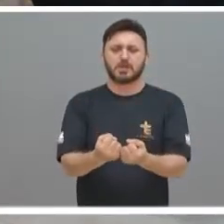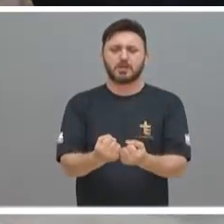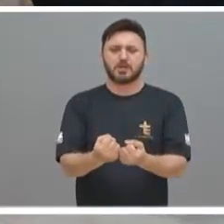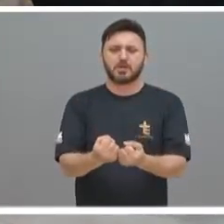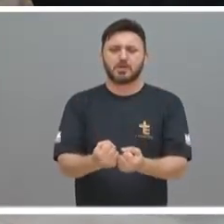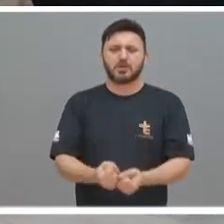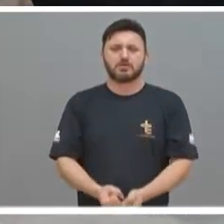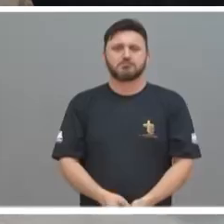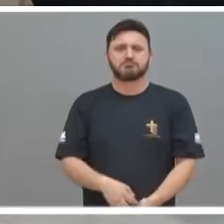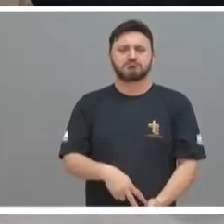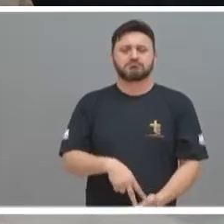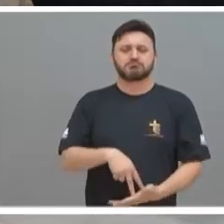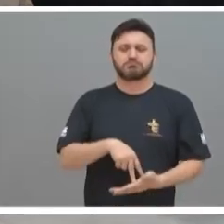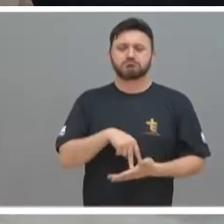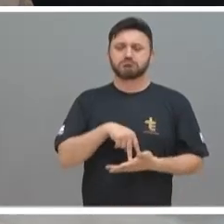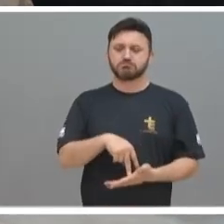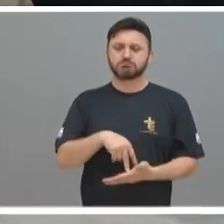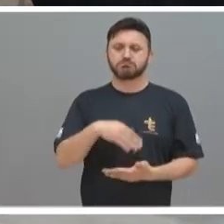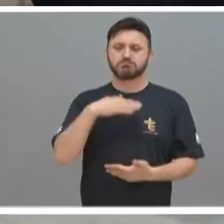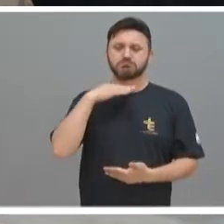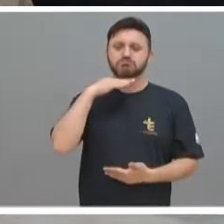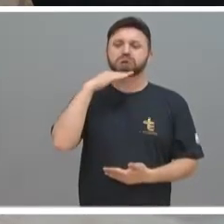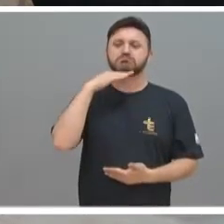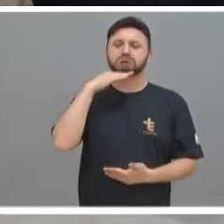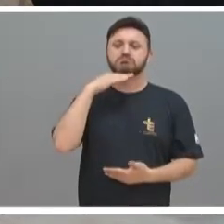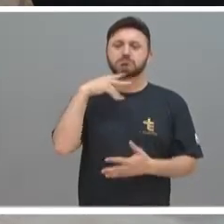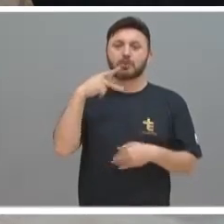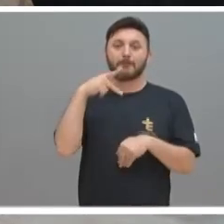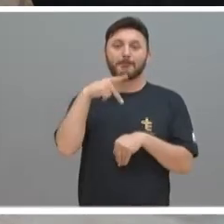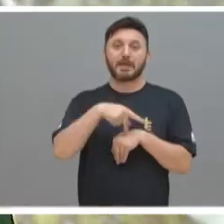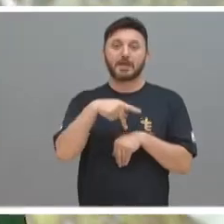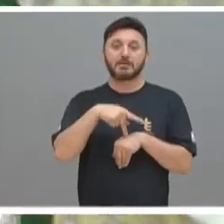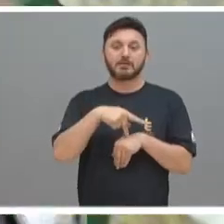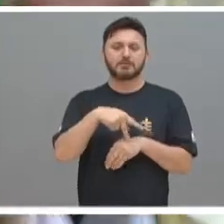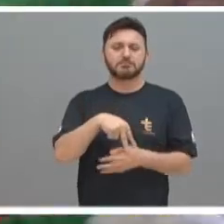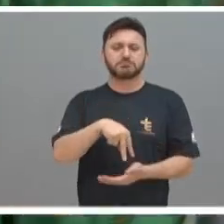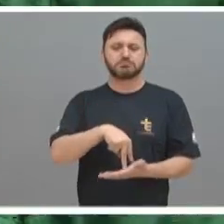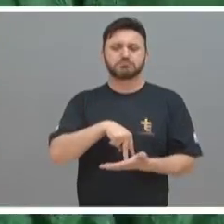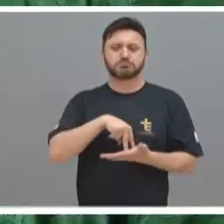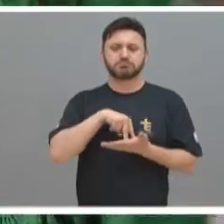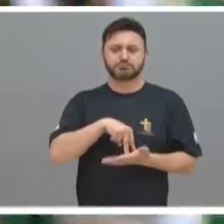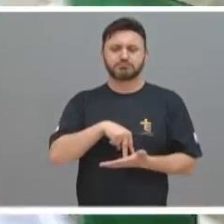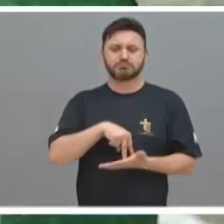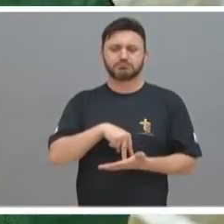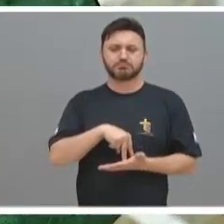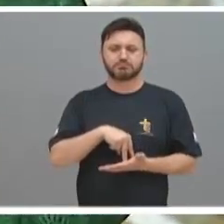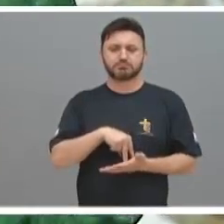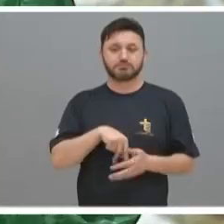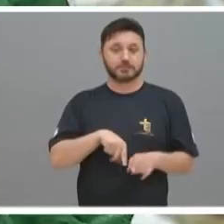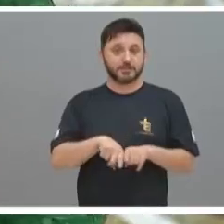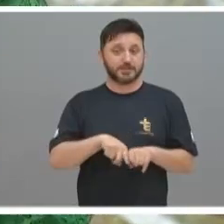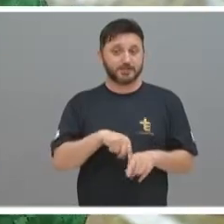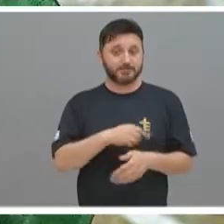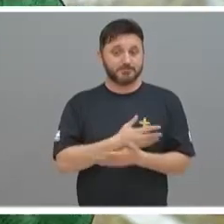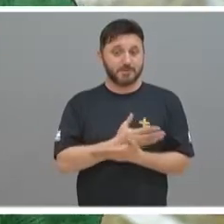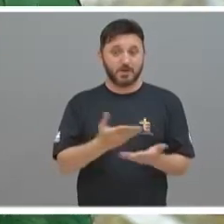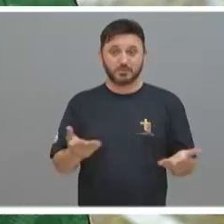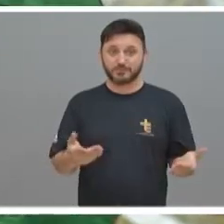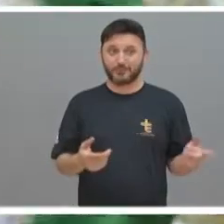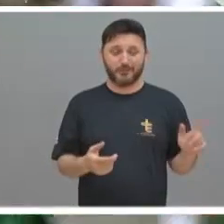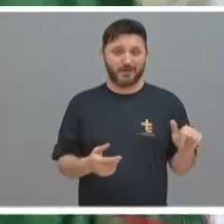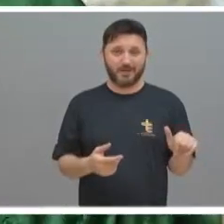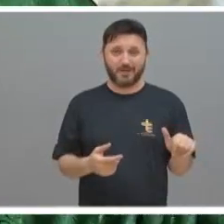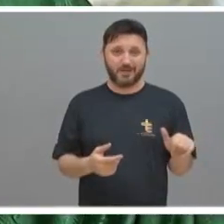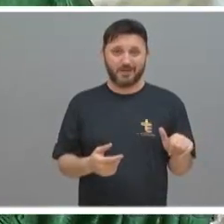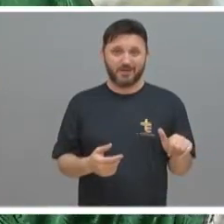Conservei o rosto impassível como pedra. Meus irmãos, não é já